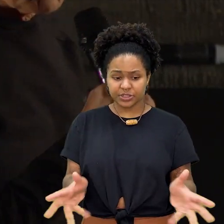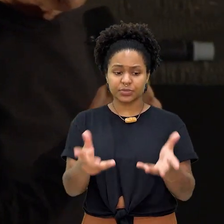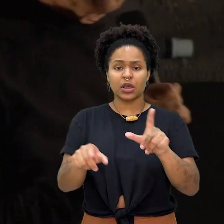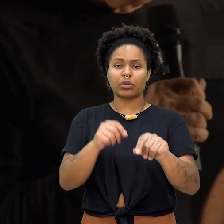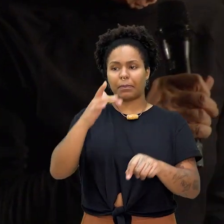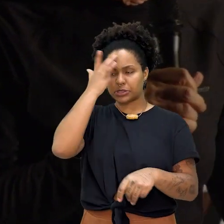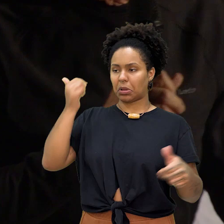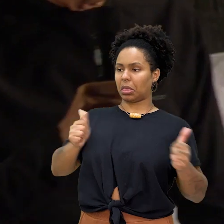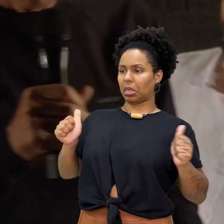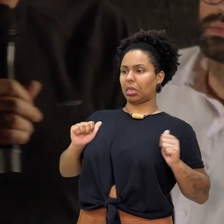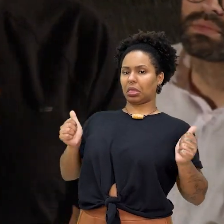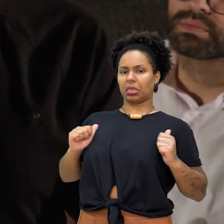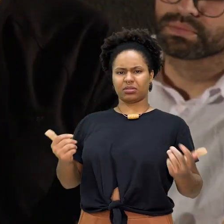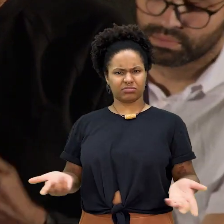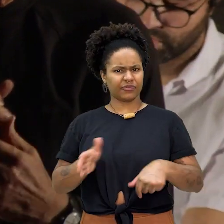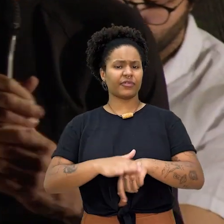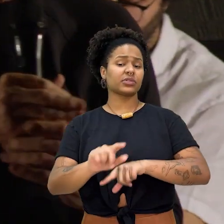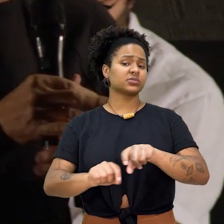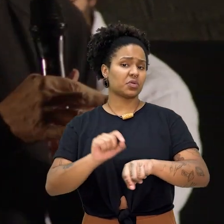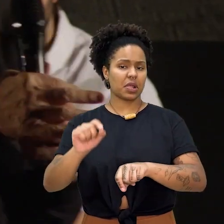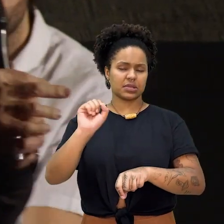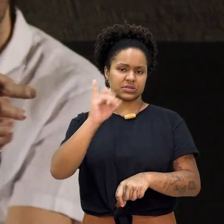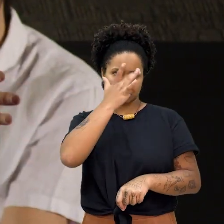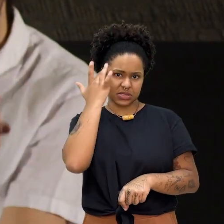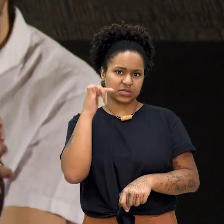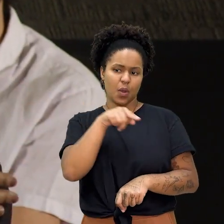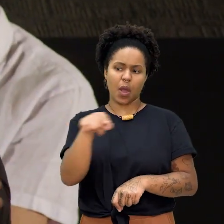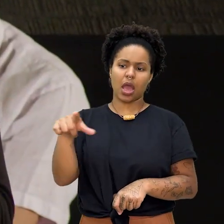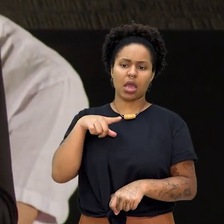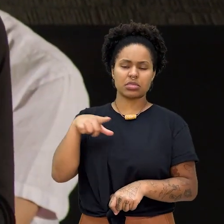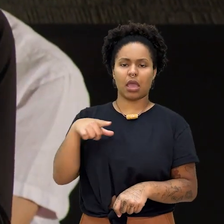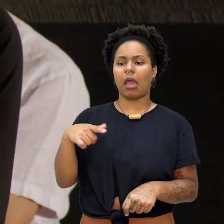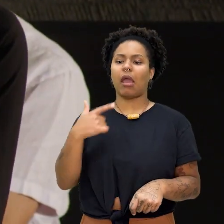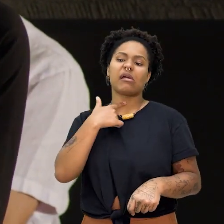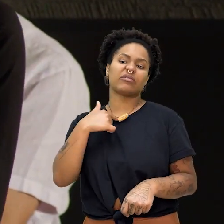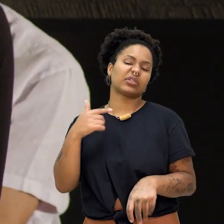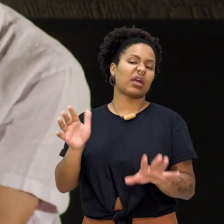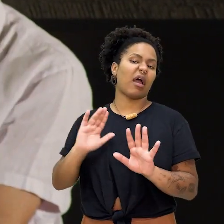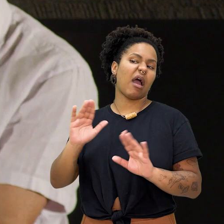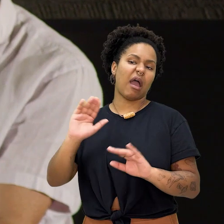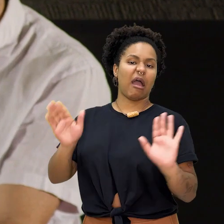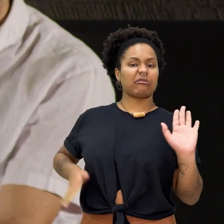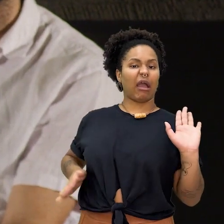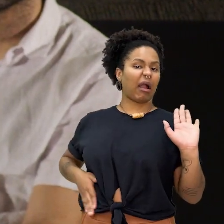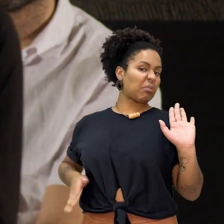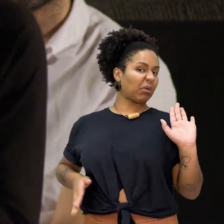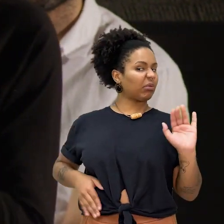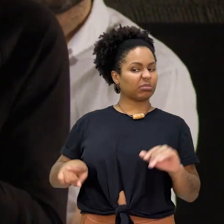a ociosidade? O que é que vamos fazer com aquelas pessoas que têm uma tendência inagradável à